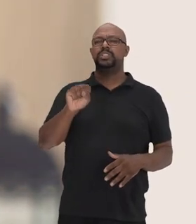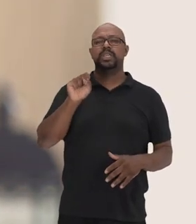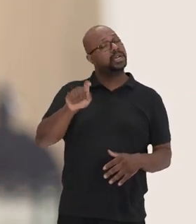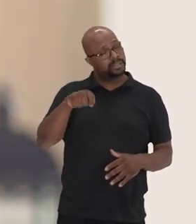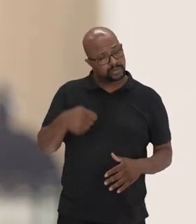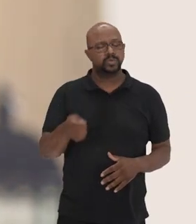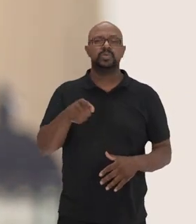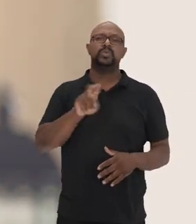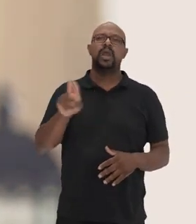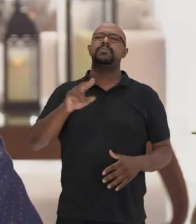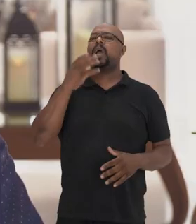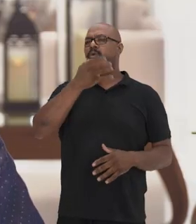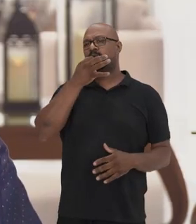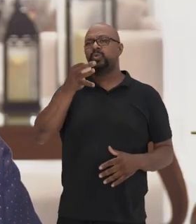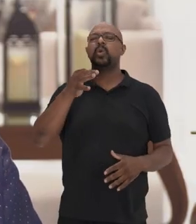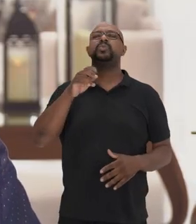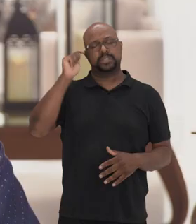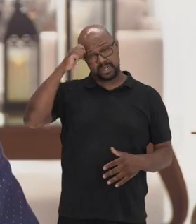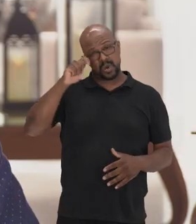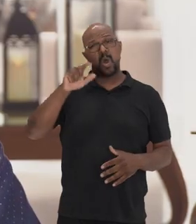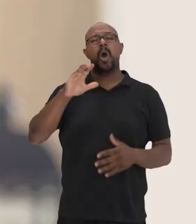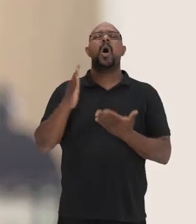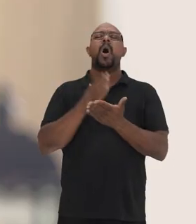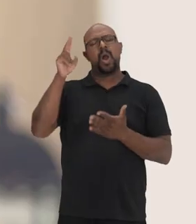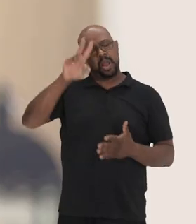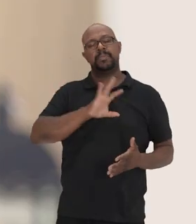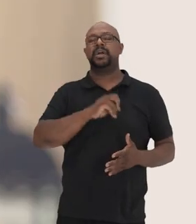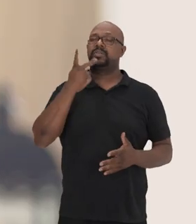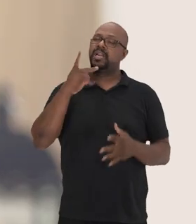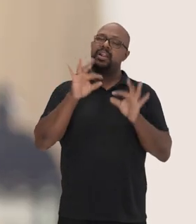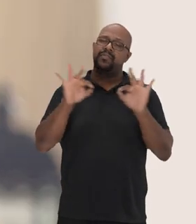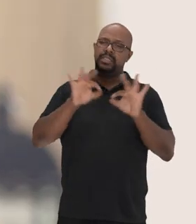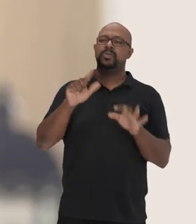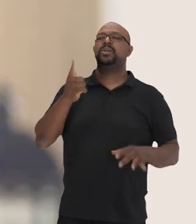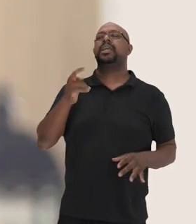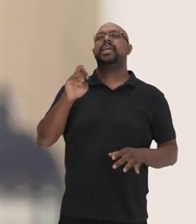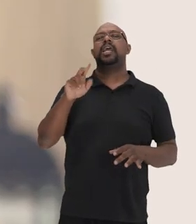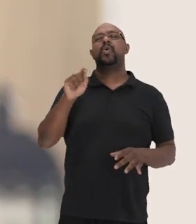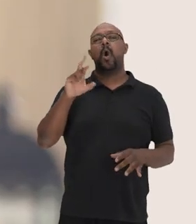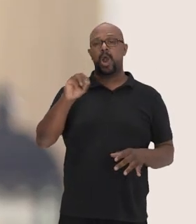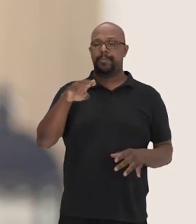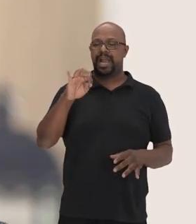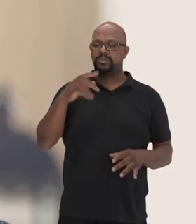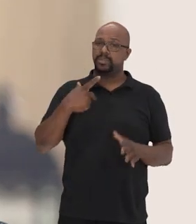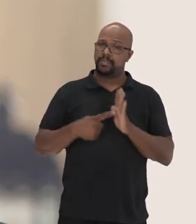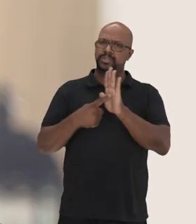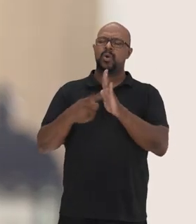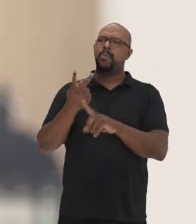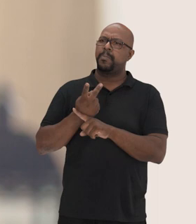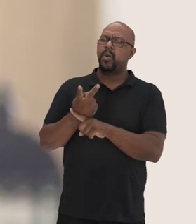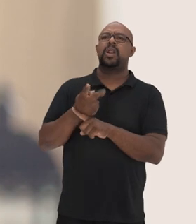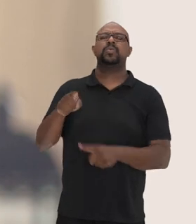esse nome aos sons dos negros no romance chamado preceito 1 contado em verso por Gregório de Matos se apresenta como um